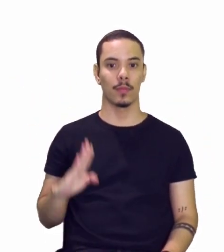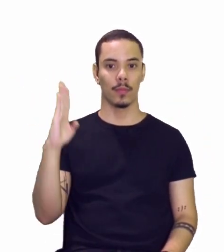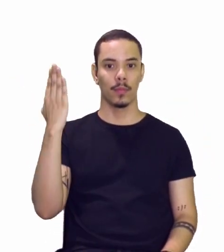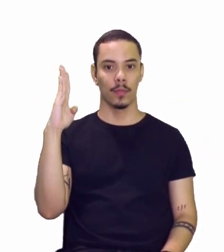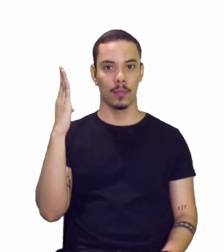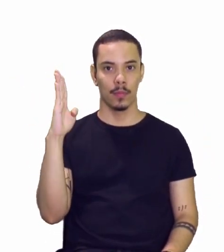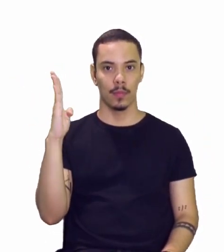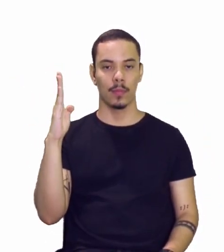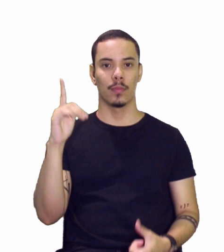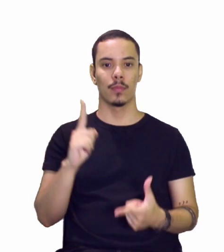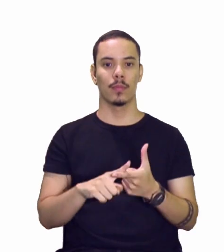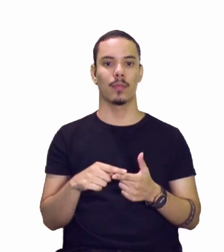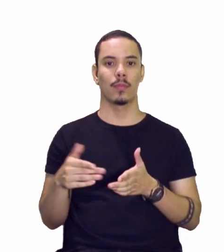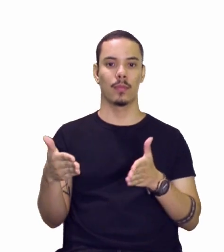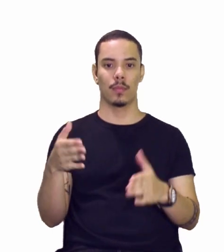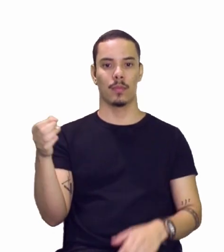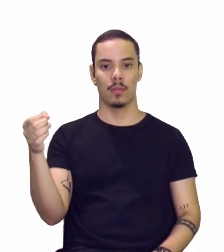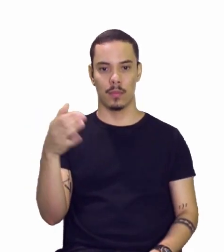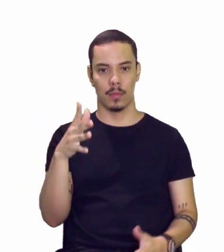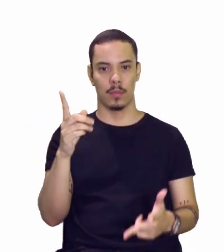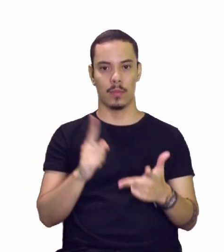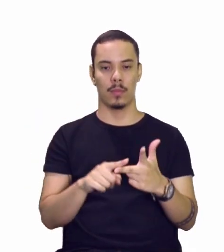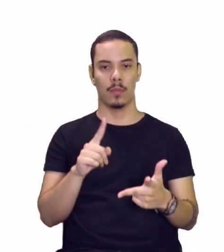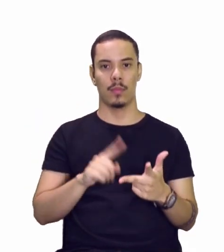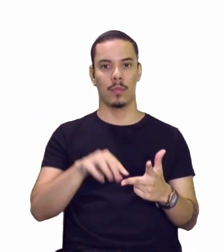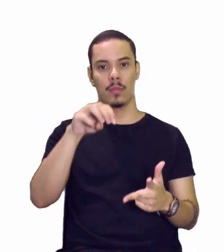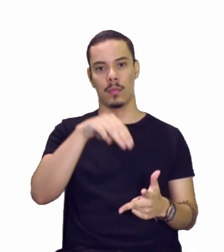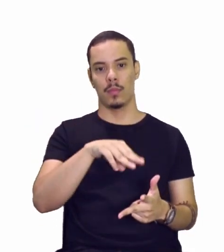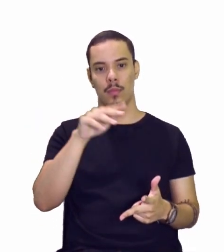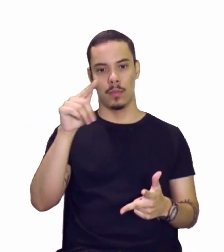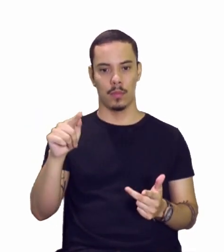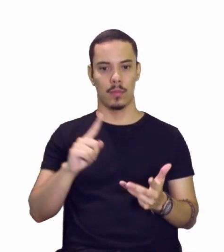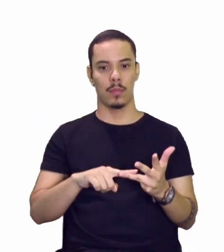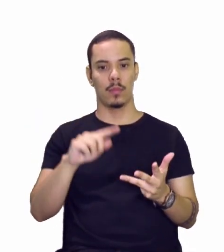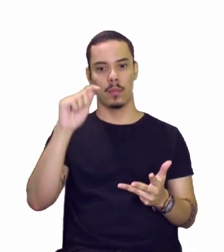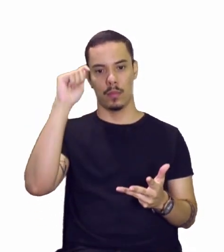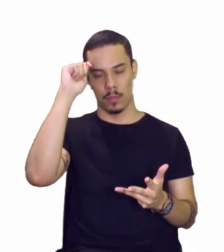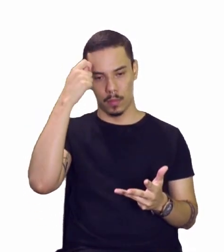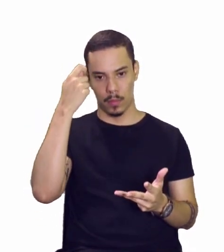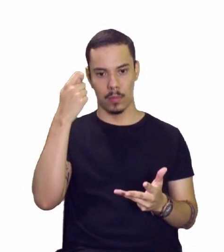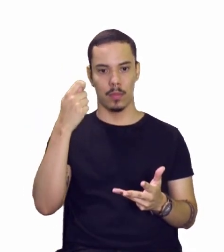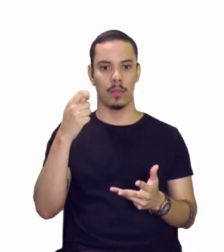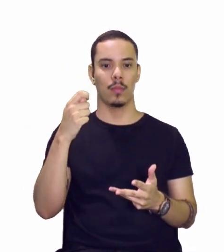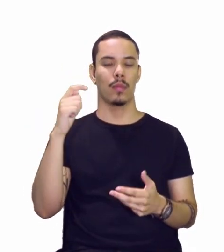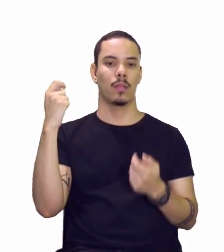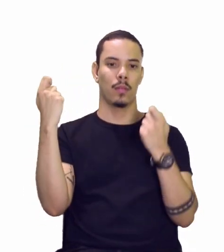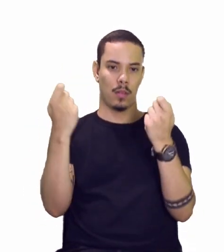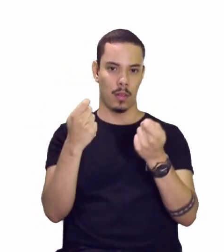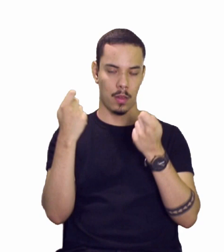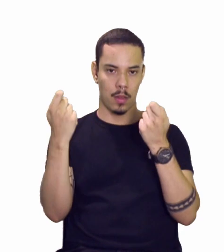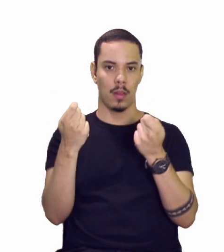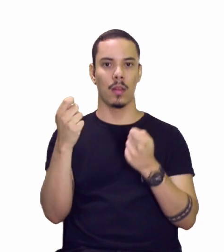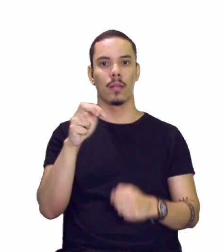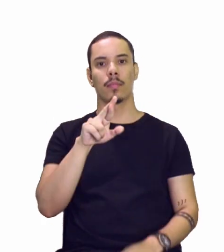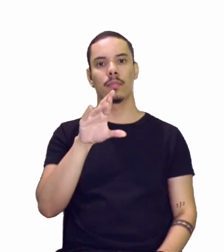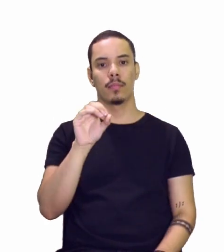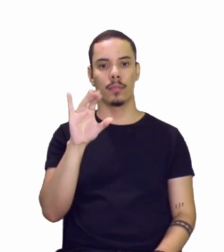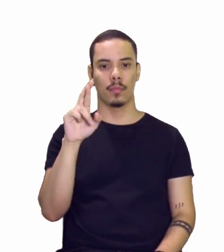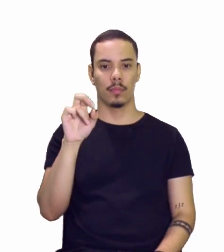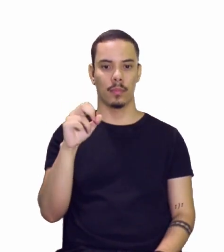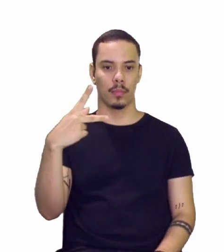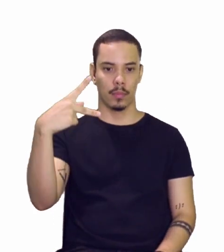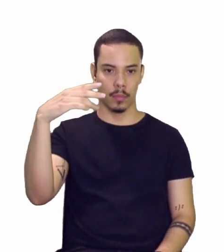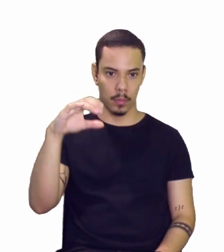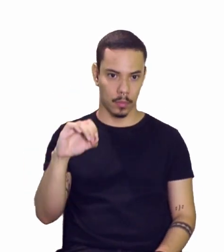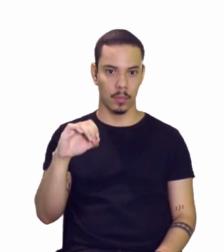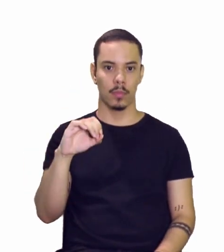Buritis, Campo Novo, Montenegro, Cacaulândia, Ariquemes, Rio Crespo, Alto